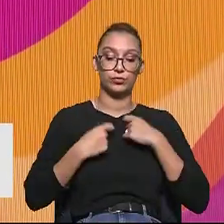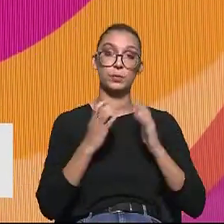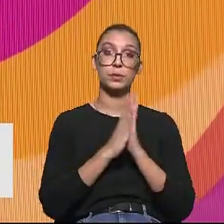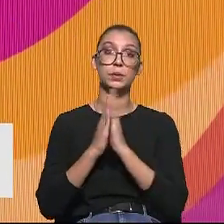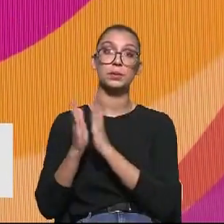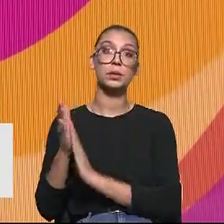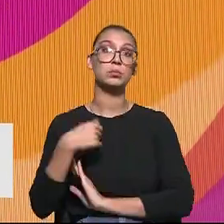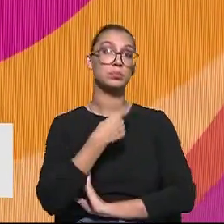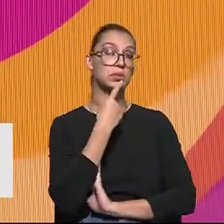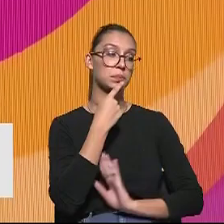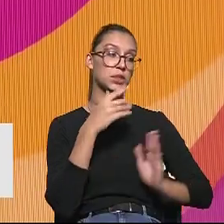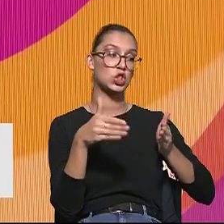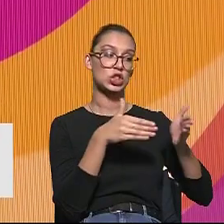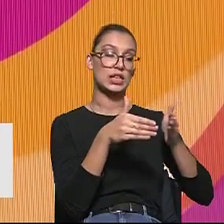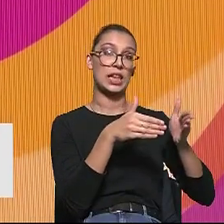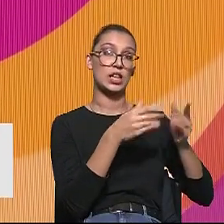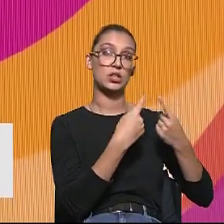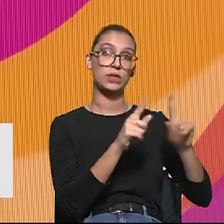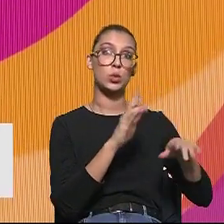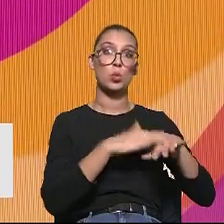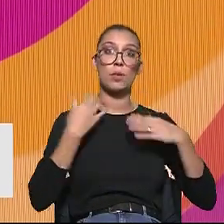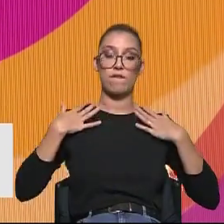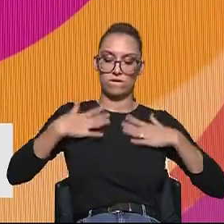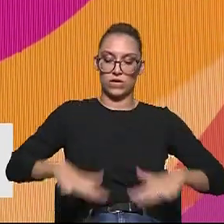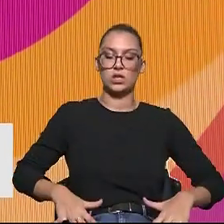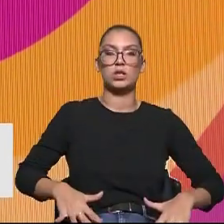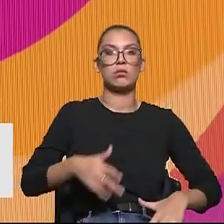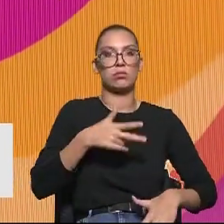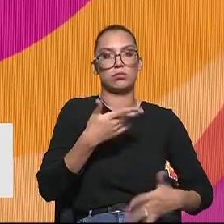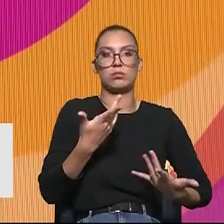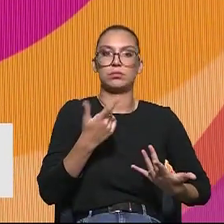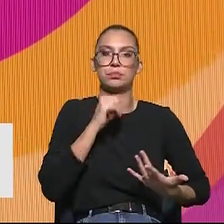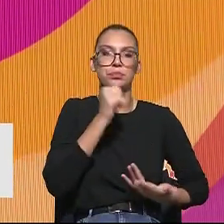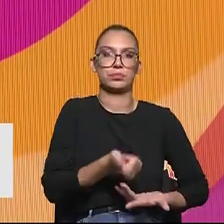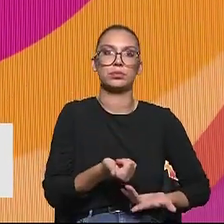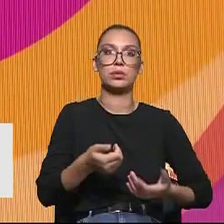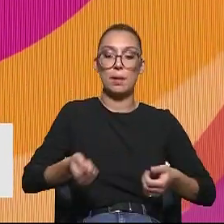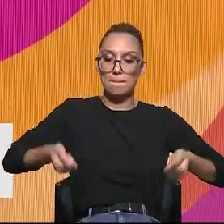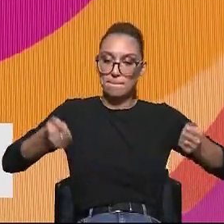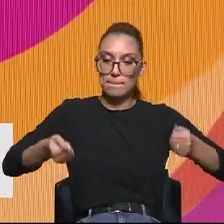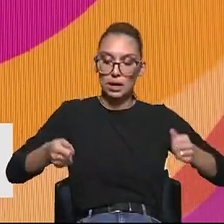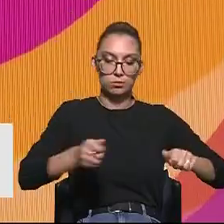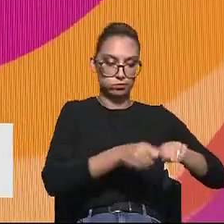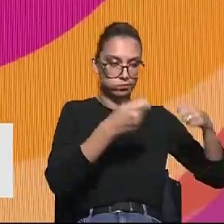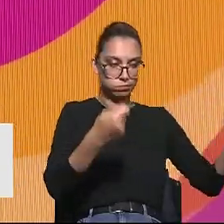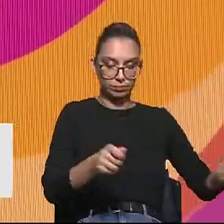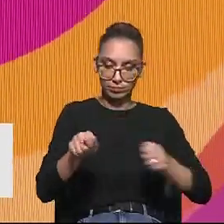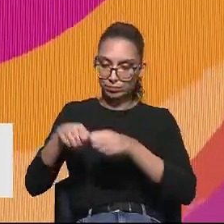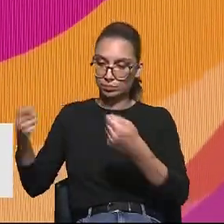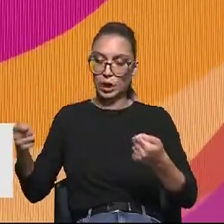mudámos de estratégia, não é? Porque a Joaninha com vestido não dava jeito nenhum. Isto é muito fácil. Abrimos as malas, estão aqui muitas peças de roupa